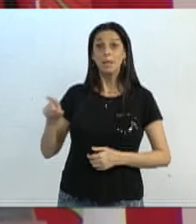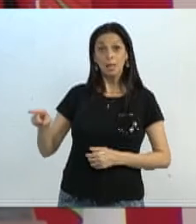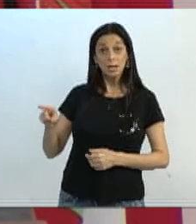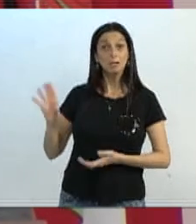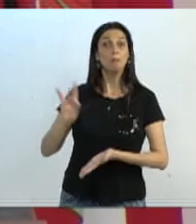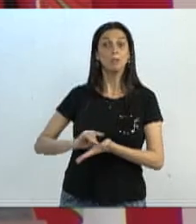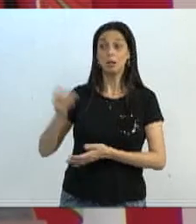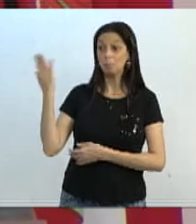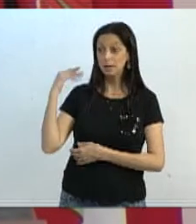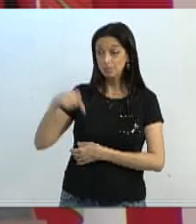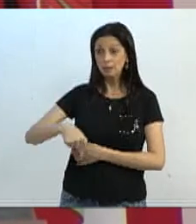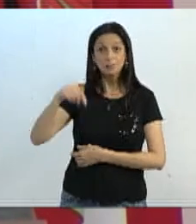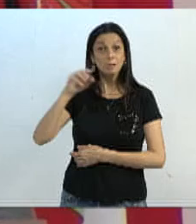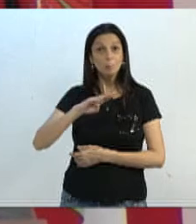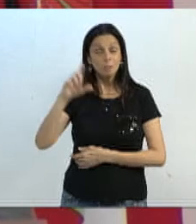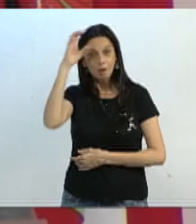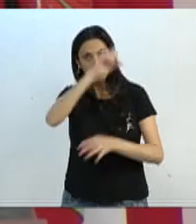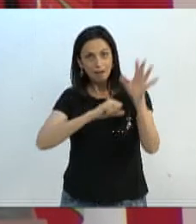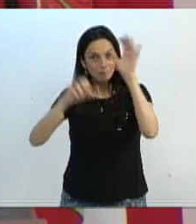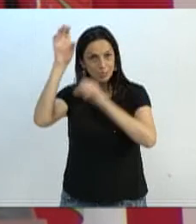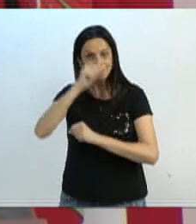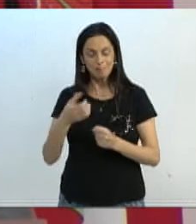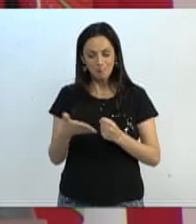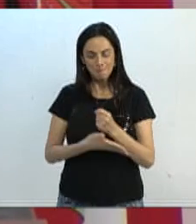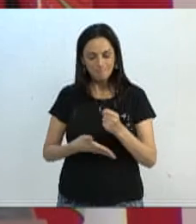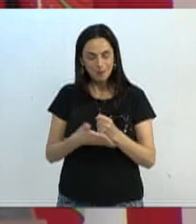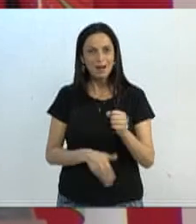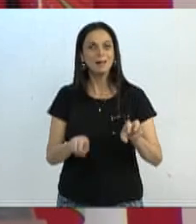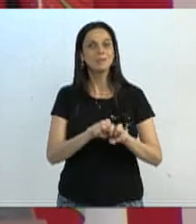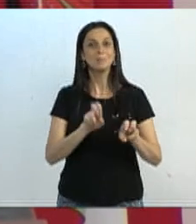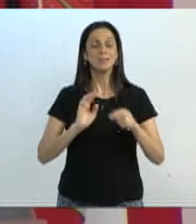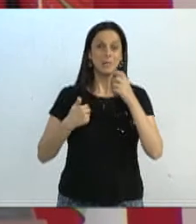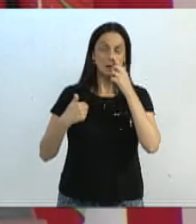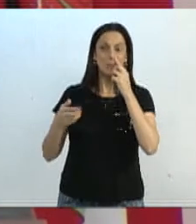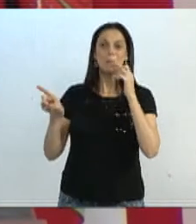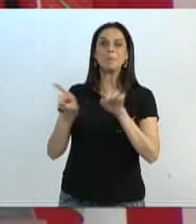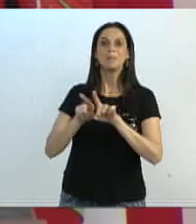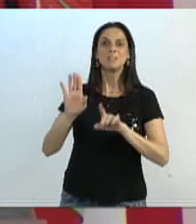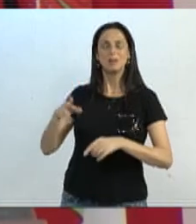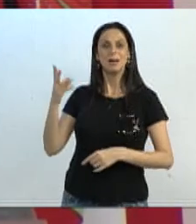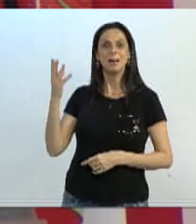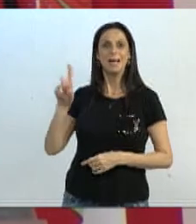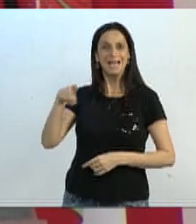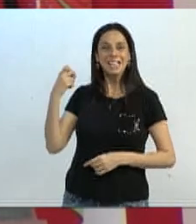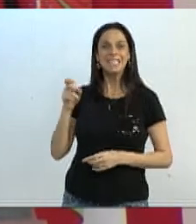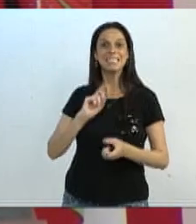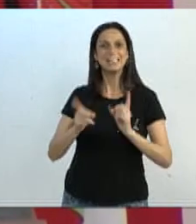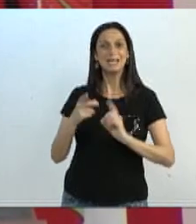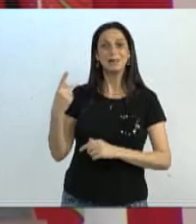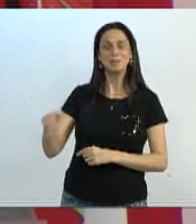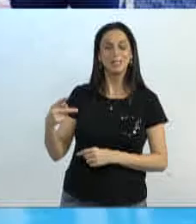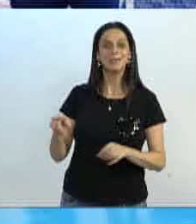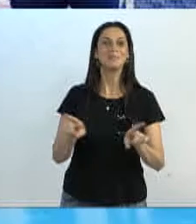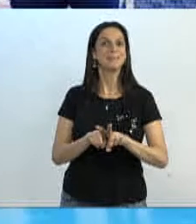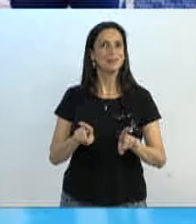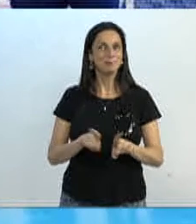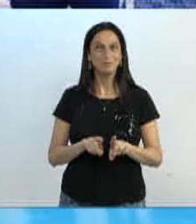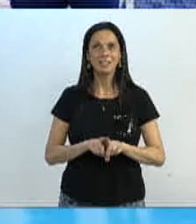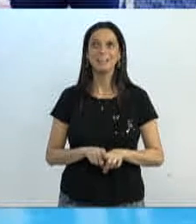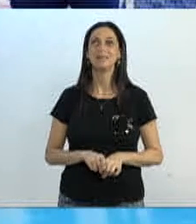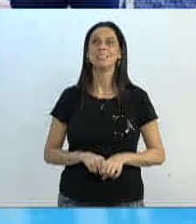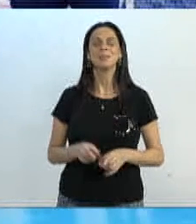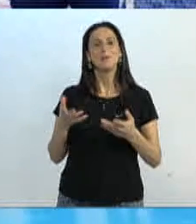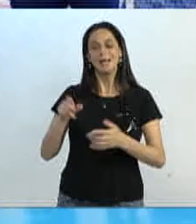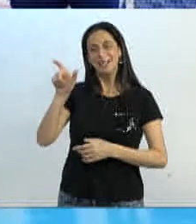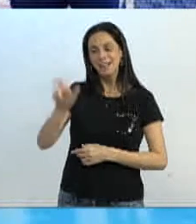base em Blumenau, e tive a oportunidade de treiná-lo em várias equipes por onde eu passei também, então desejo todo o